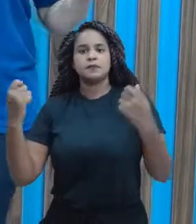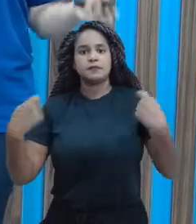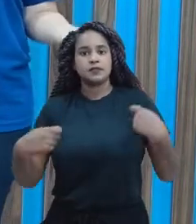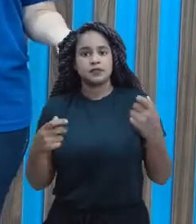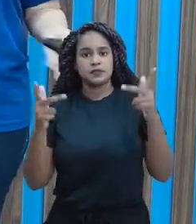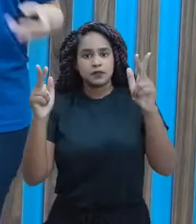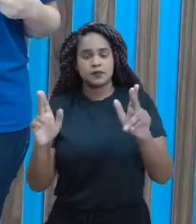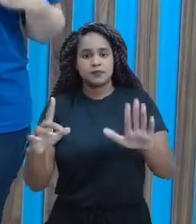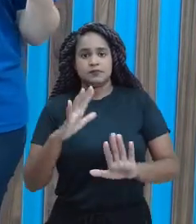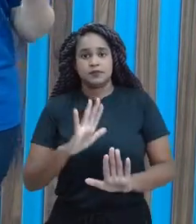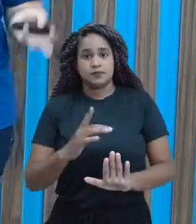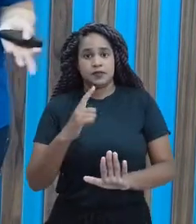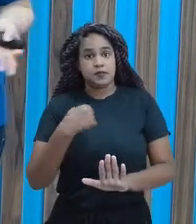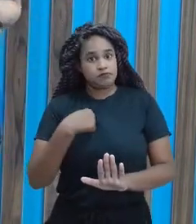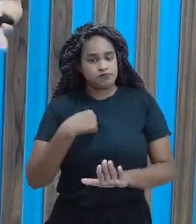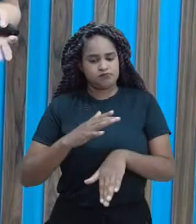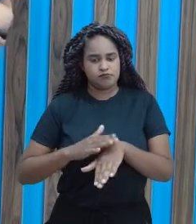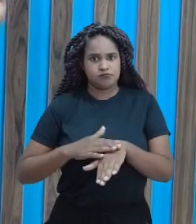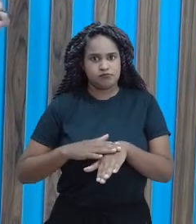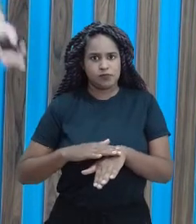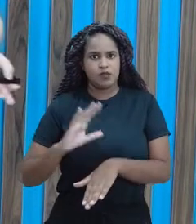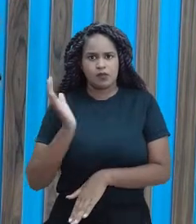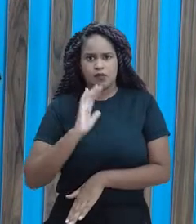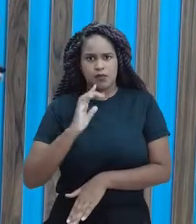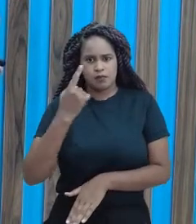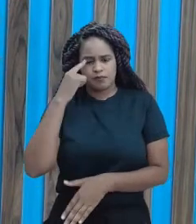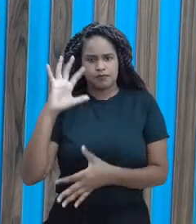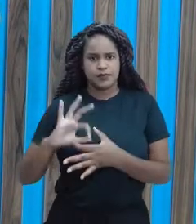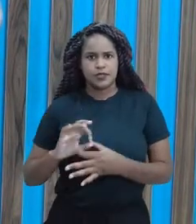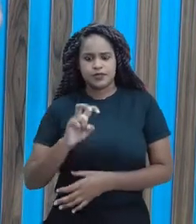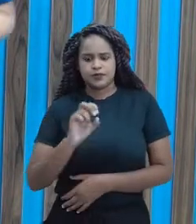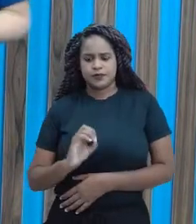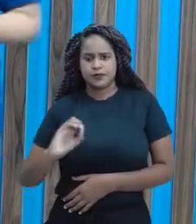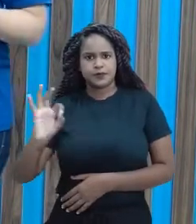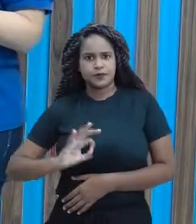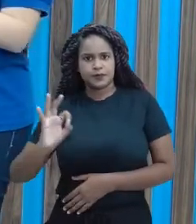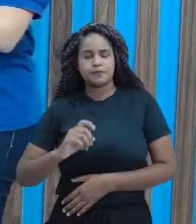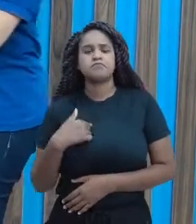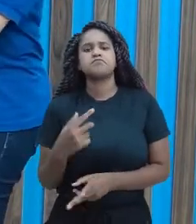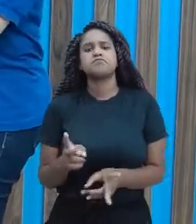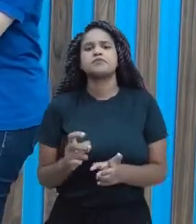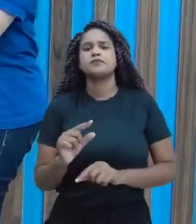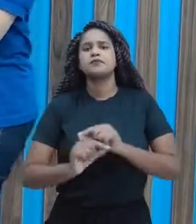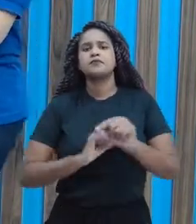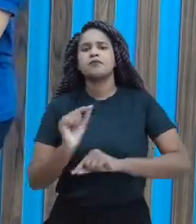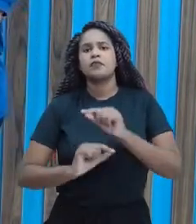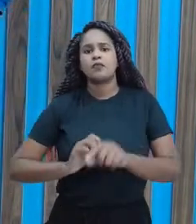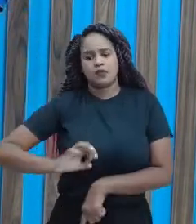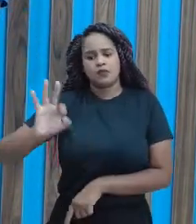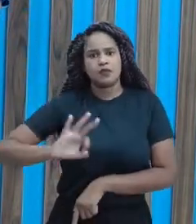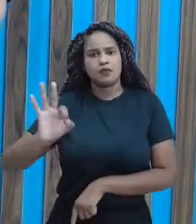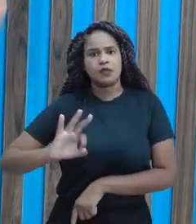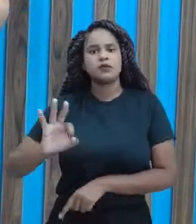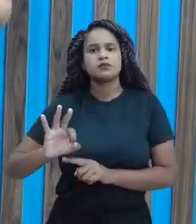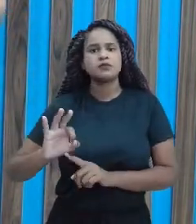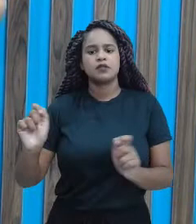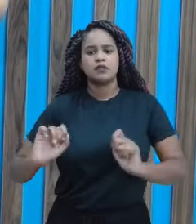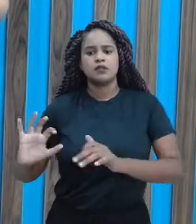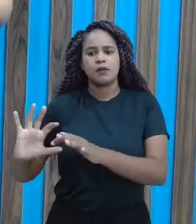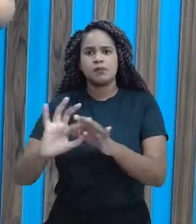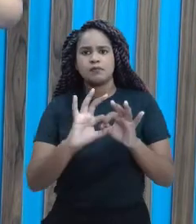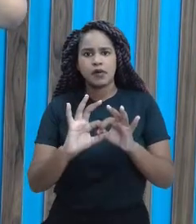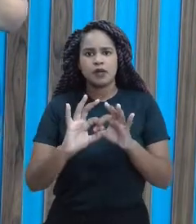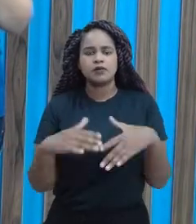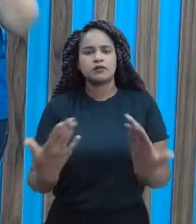tenho autonomia, né, velocidade para calcular os 50%, se eu começo a perceber que essas porcentagens, elas se